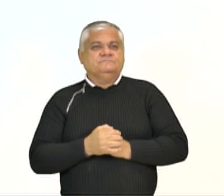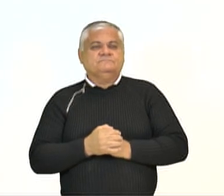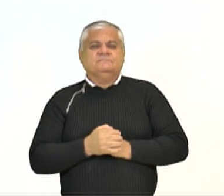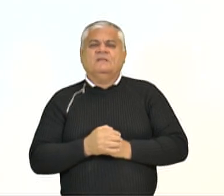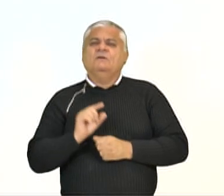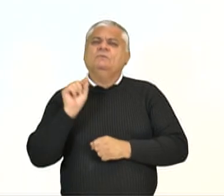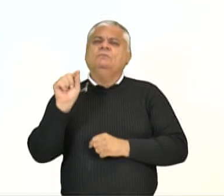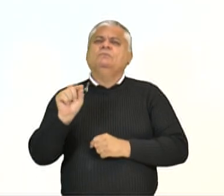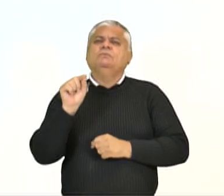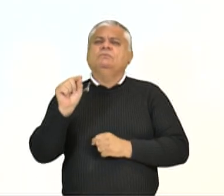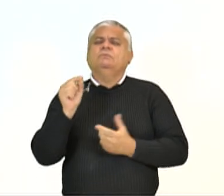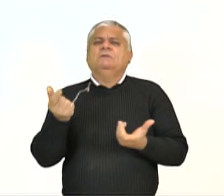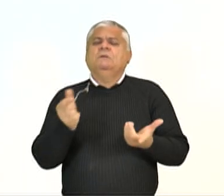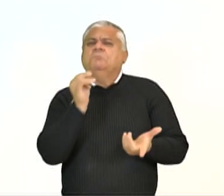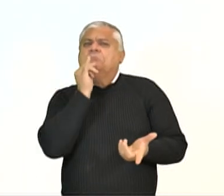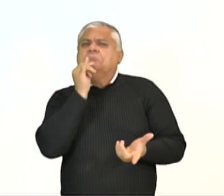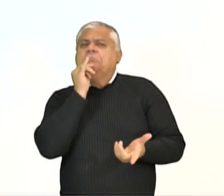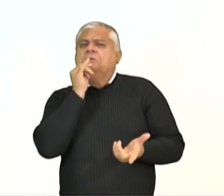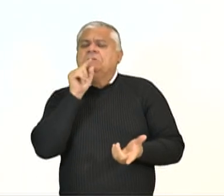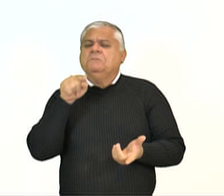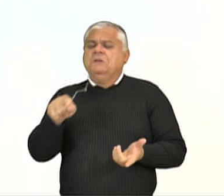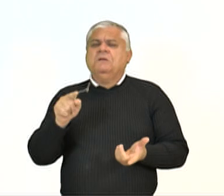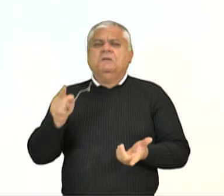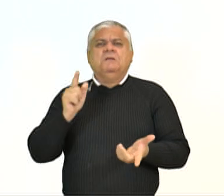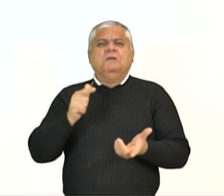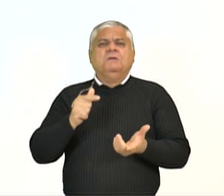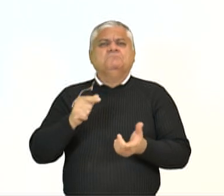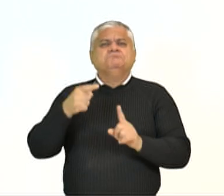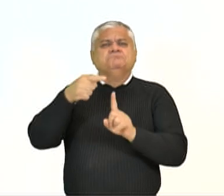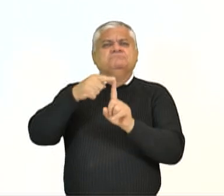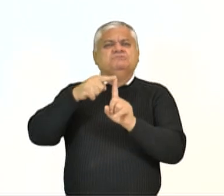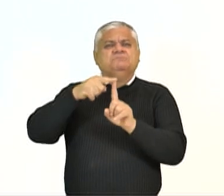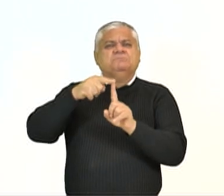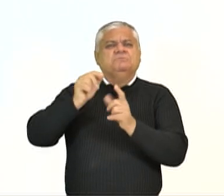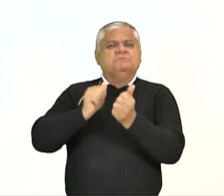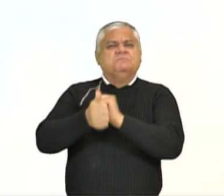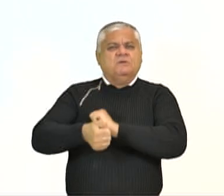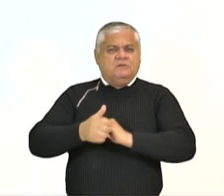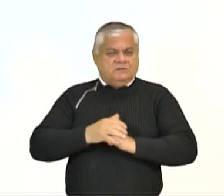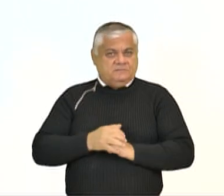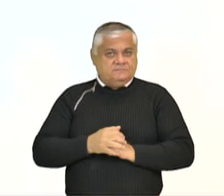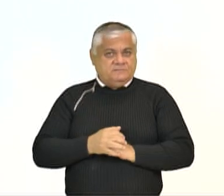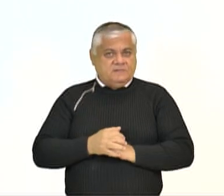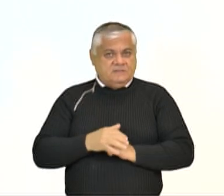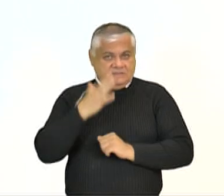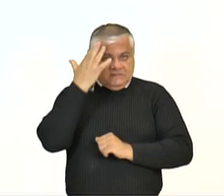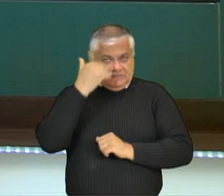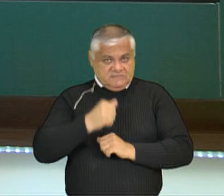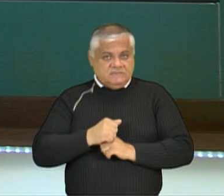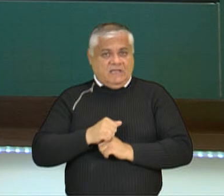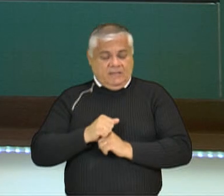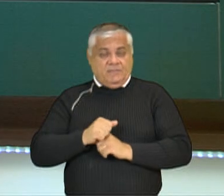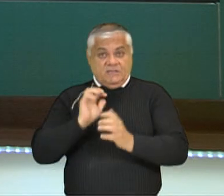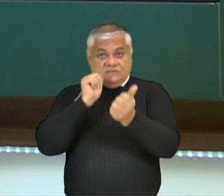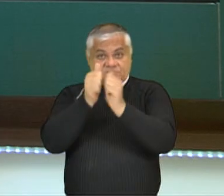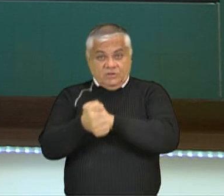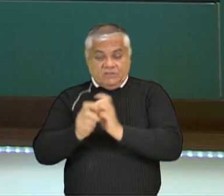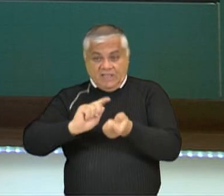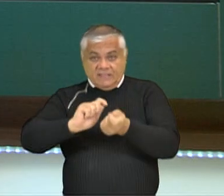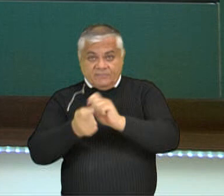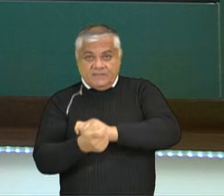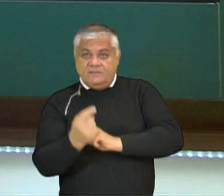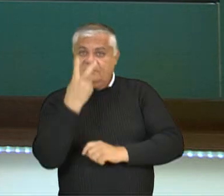E o que, que a gente sabe com relação a essa modalidade? Você sabia que existe um esporte paralímpico que é adaptado